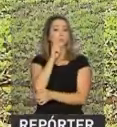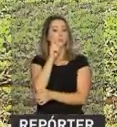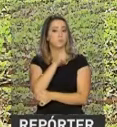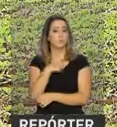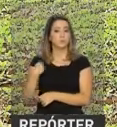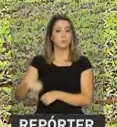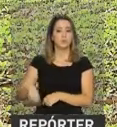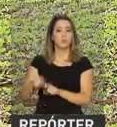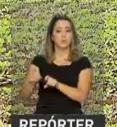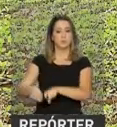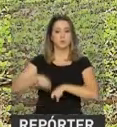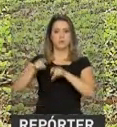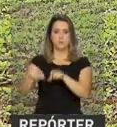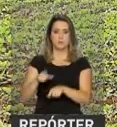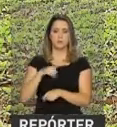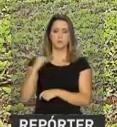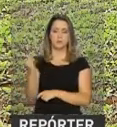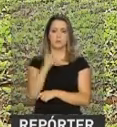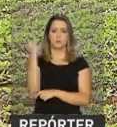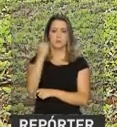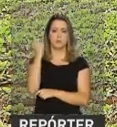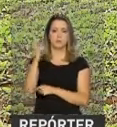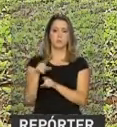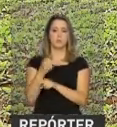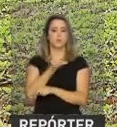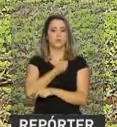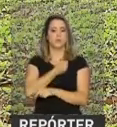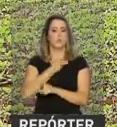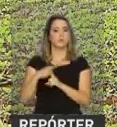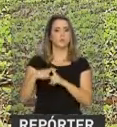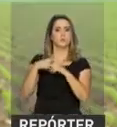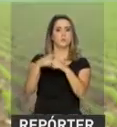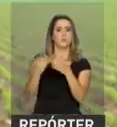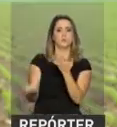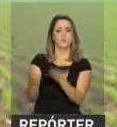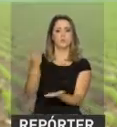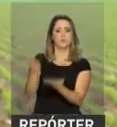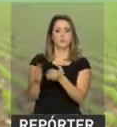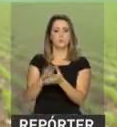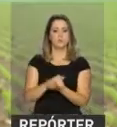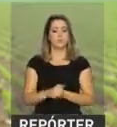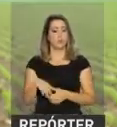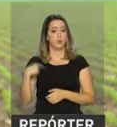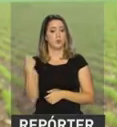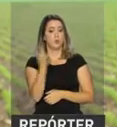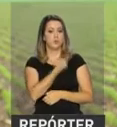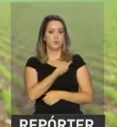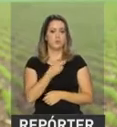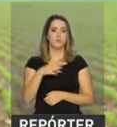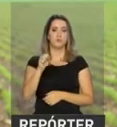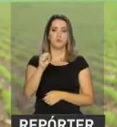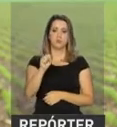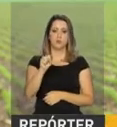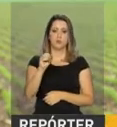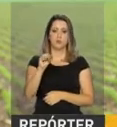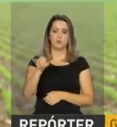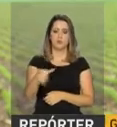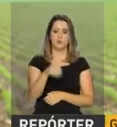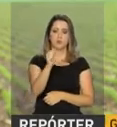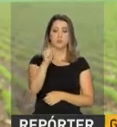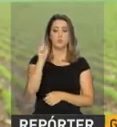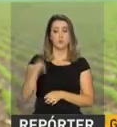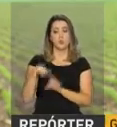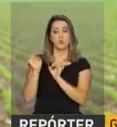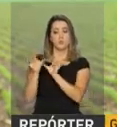o setor do agronegócio tem papel essencial nos dados positivos da balança praticamente toda a soja do brasileiro é exportado